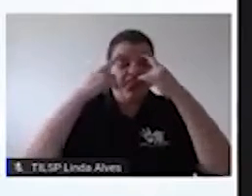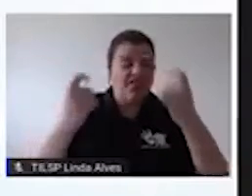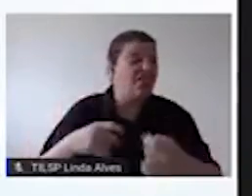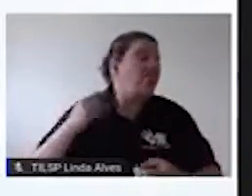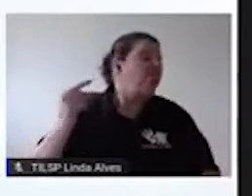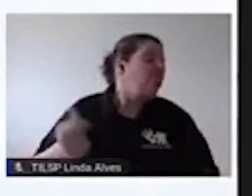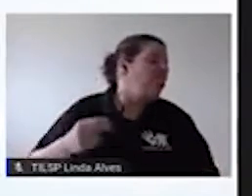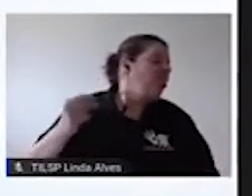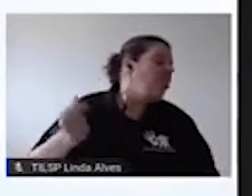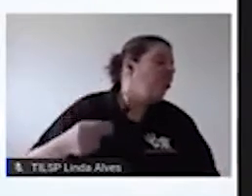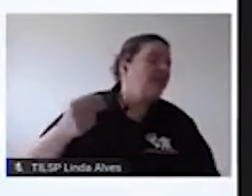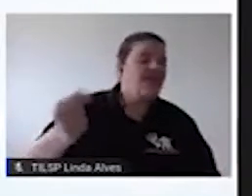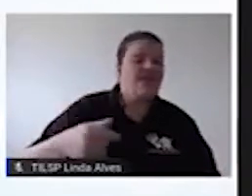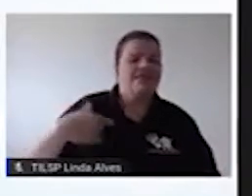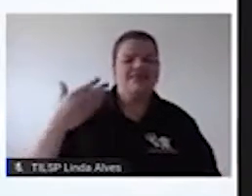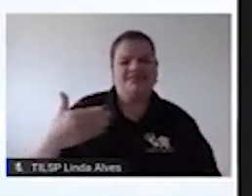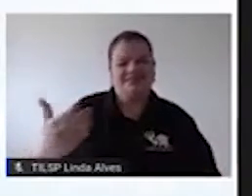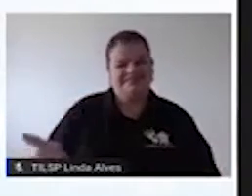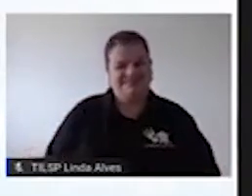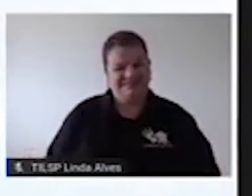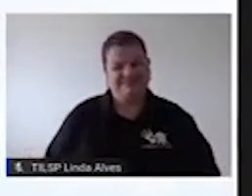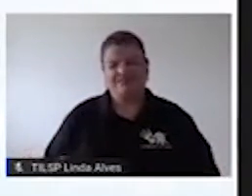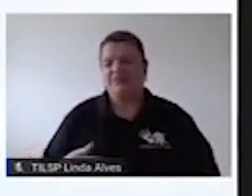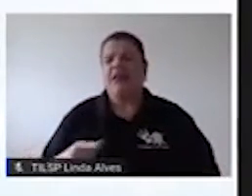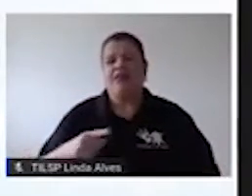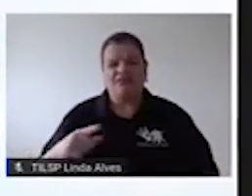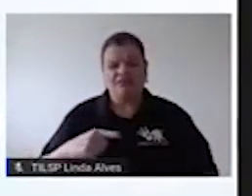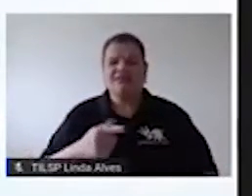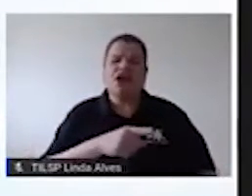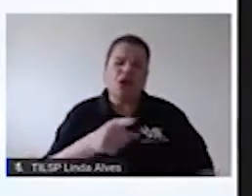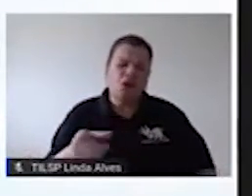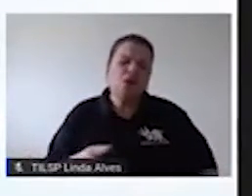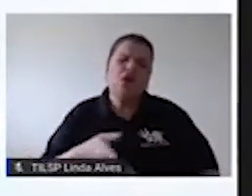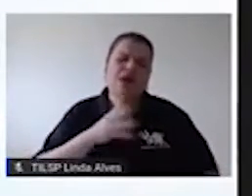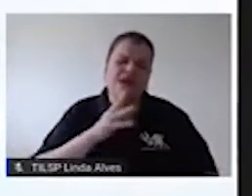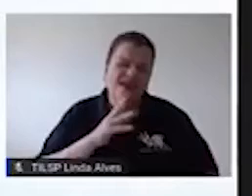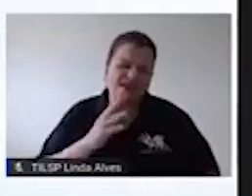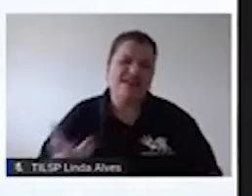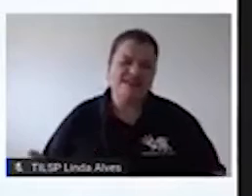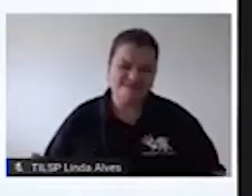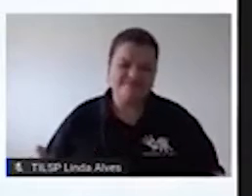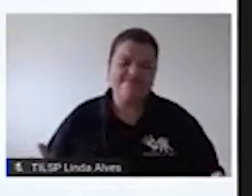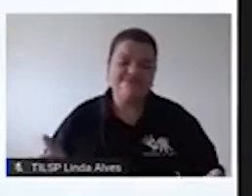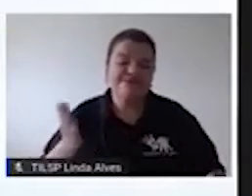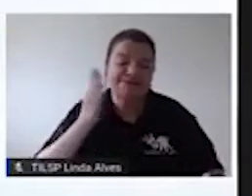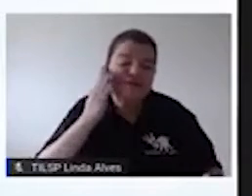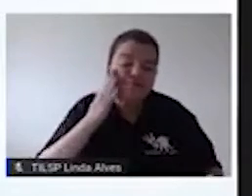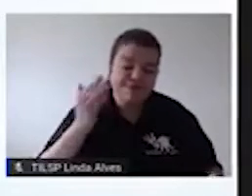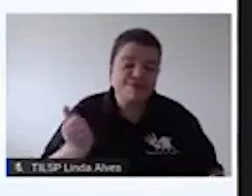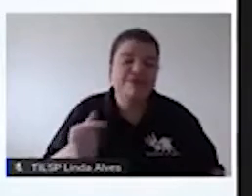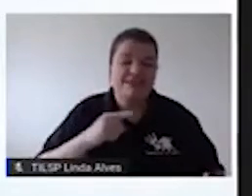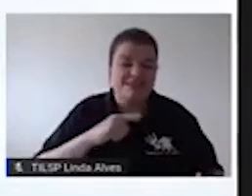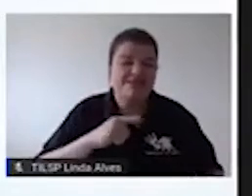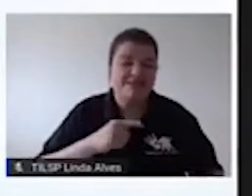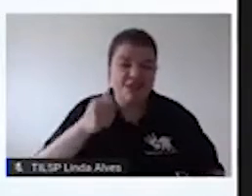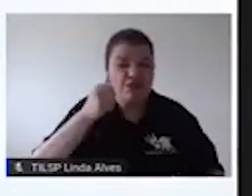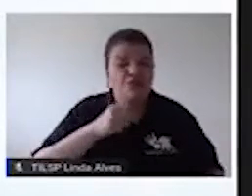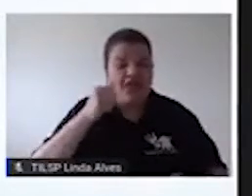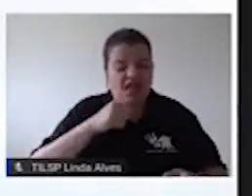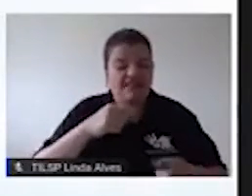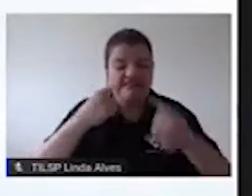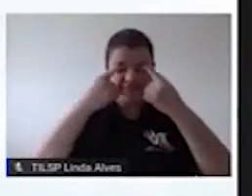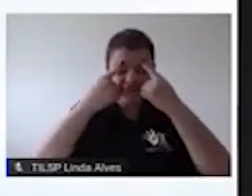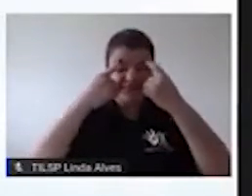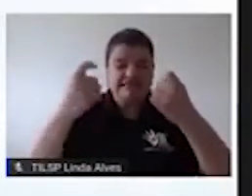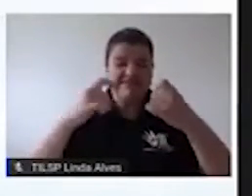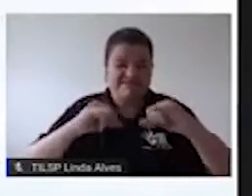violência a partir dos testemunhos que eu tenho certeza que você conhece muitos e todos nós conhecemos, né?